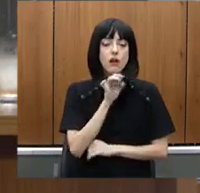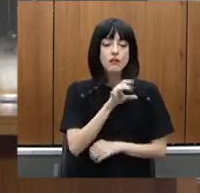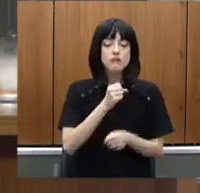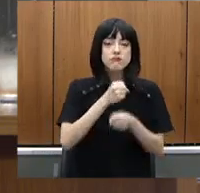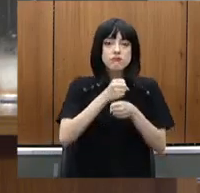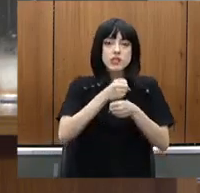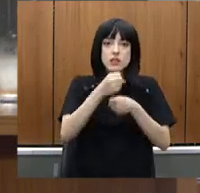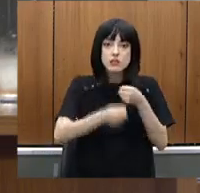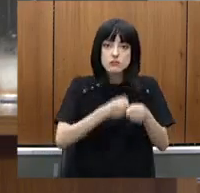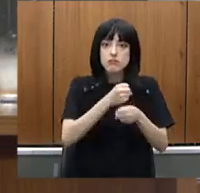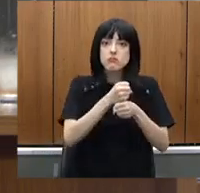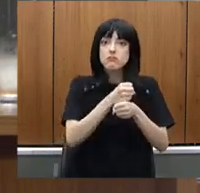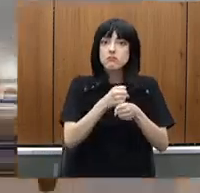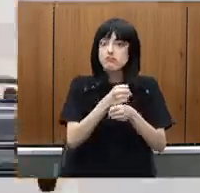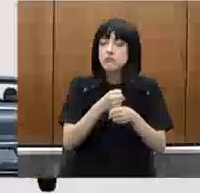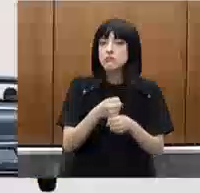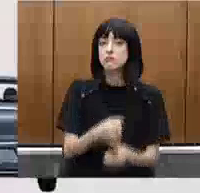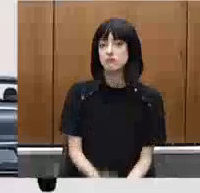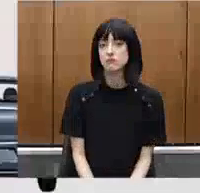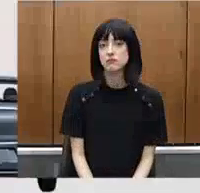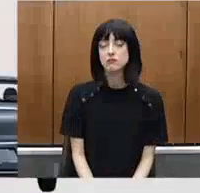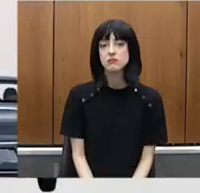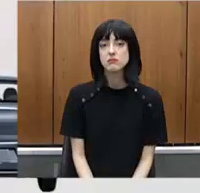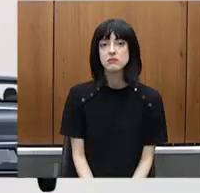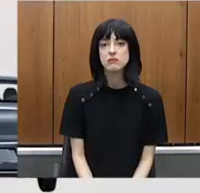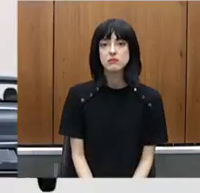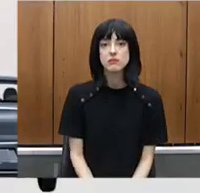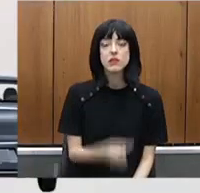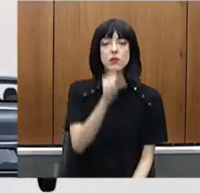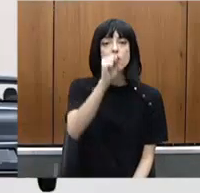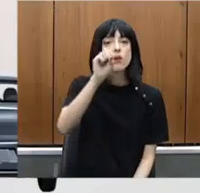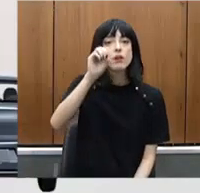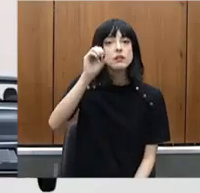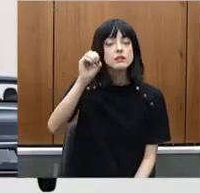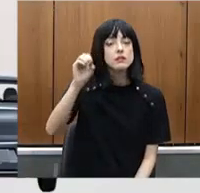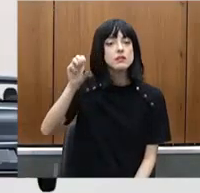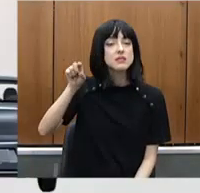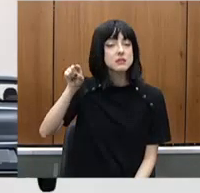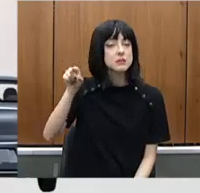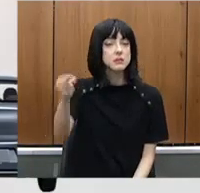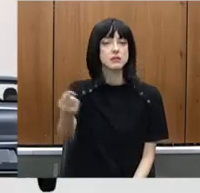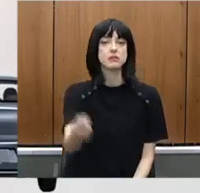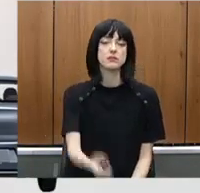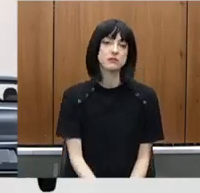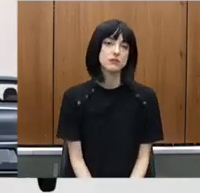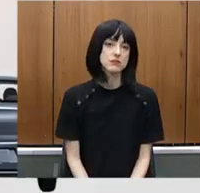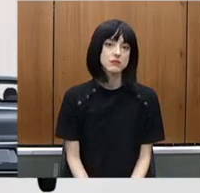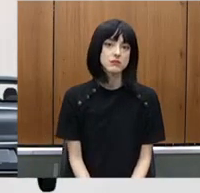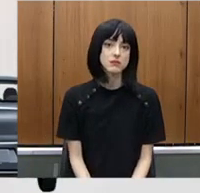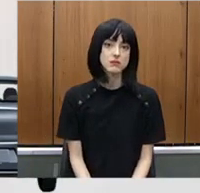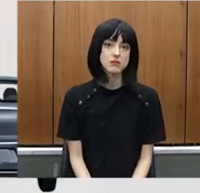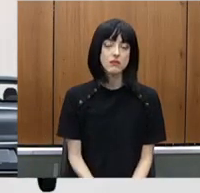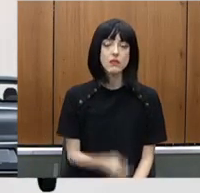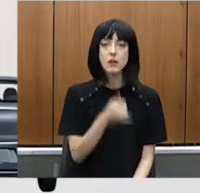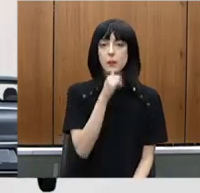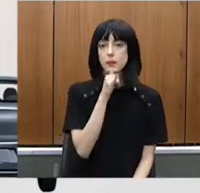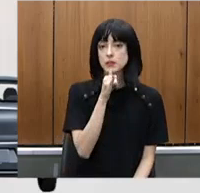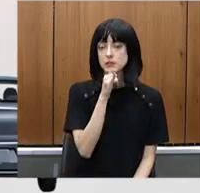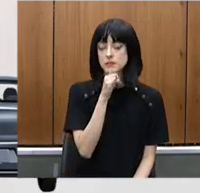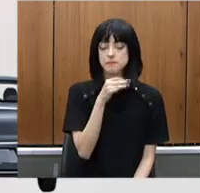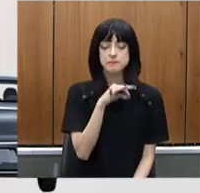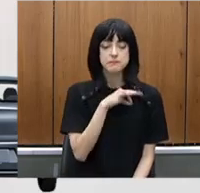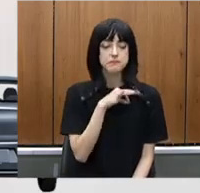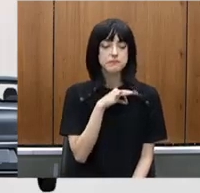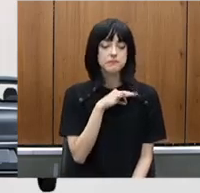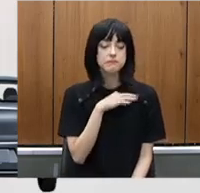800 mil chamadas na hora que o policial vai atender né alguns dos resultados deste ano então aqui é o período